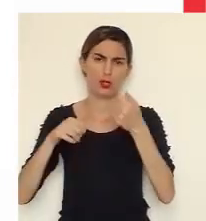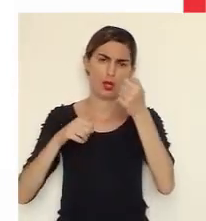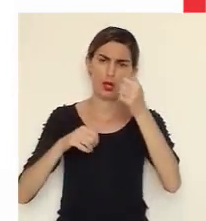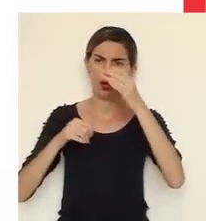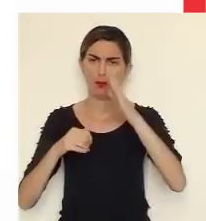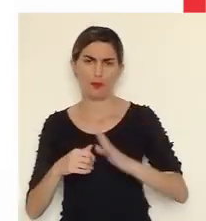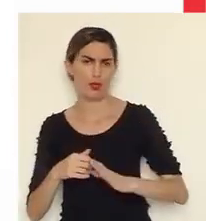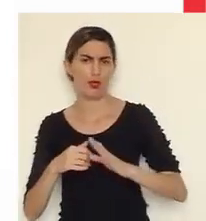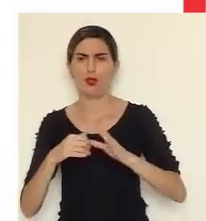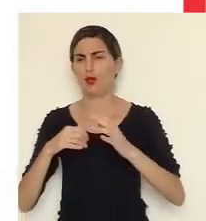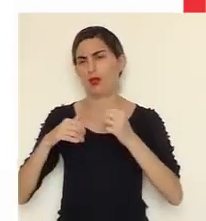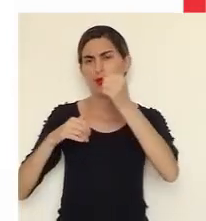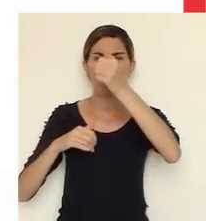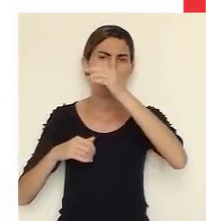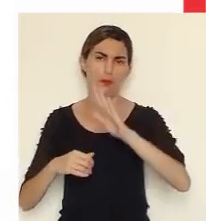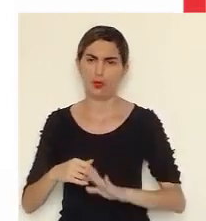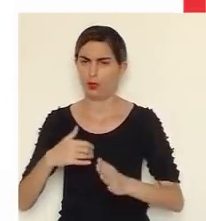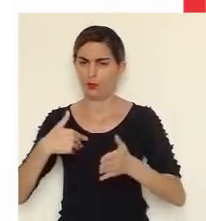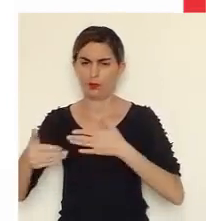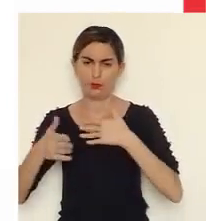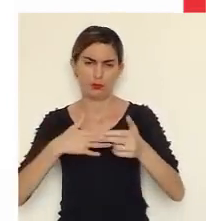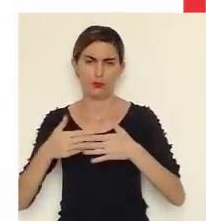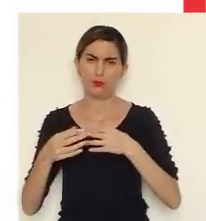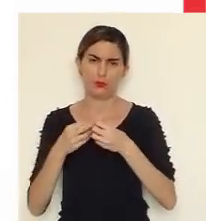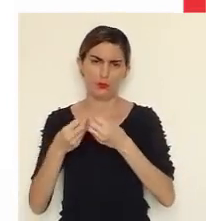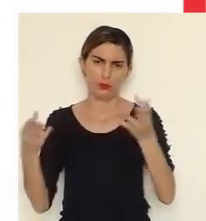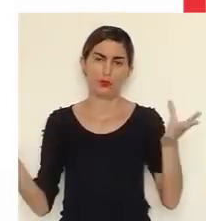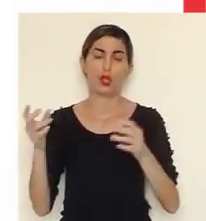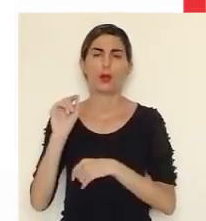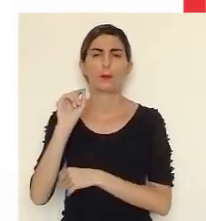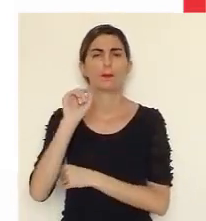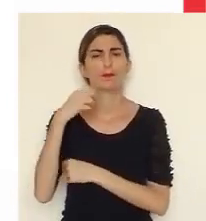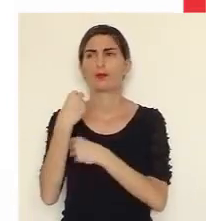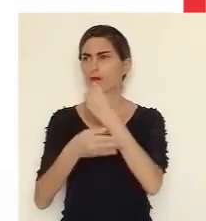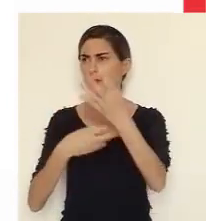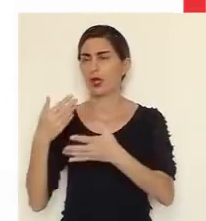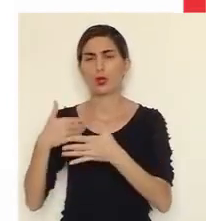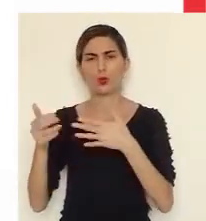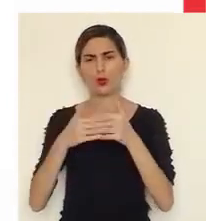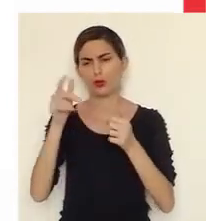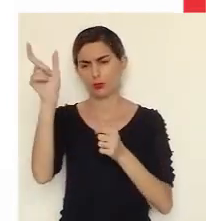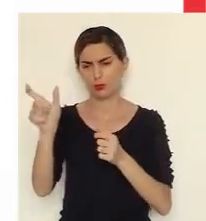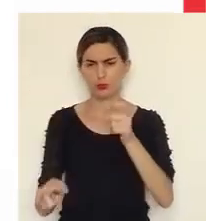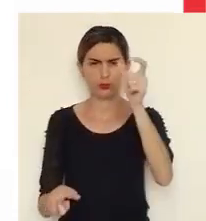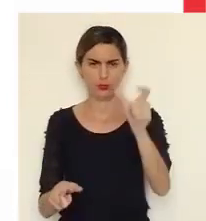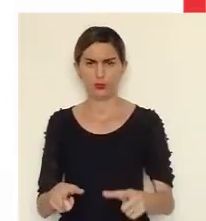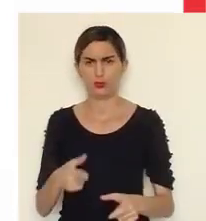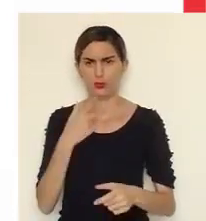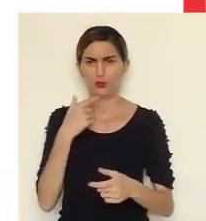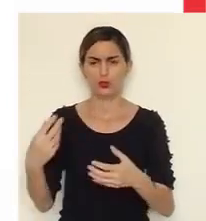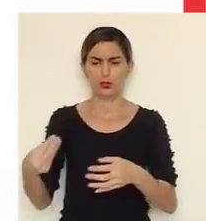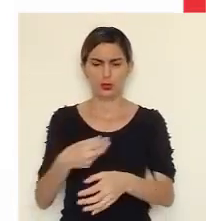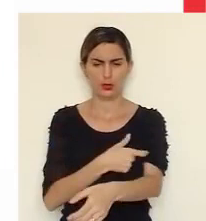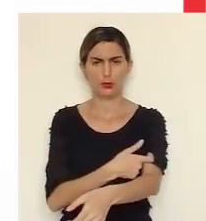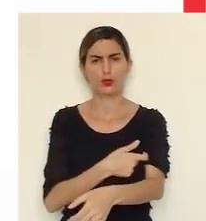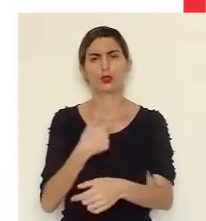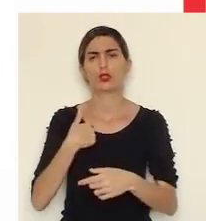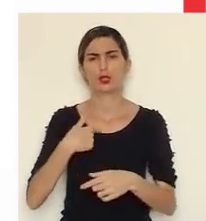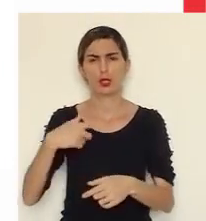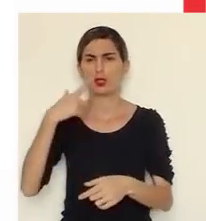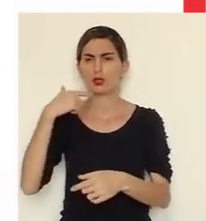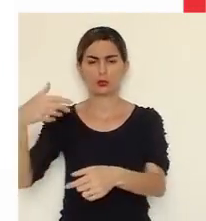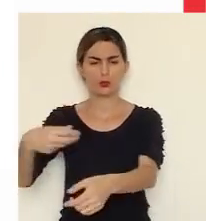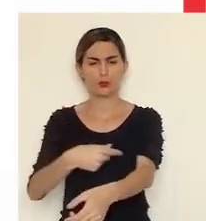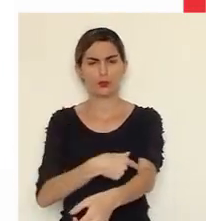A, do tipo B ou AB. Isso quer dizer que, quando qualquer indivíduo recebe sangue do tipo